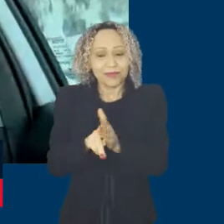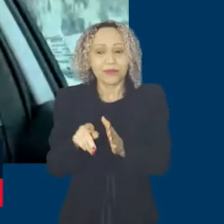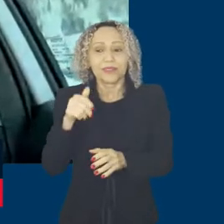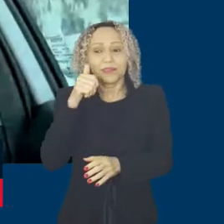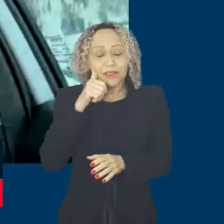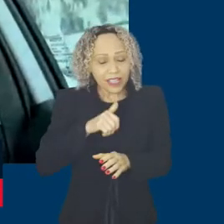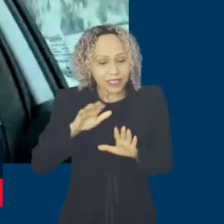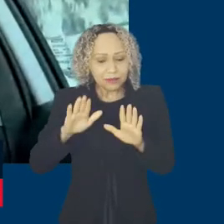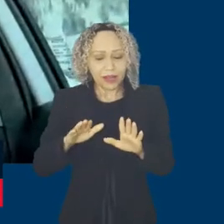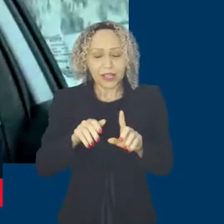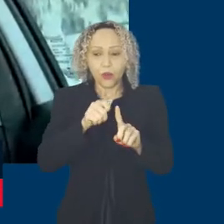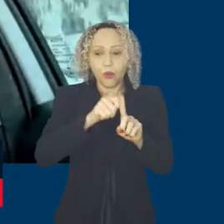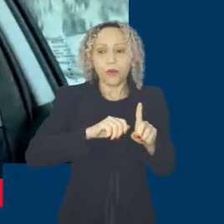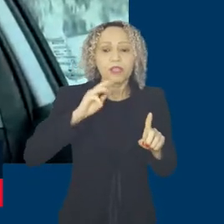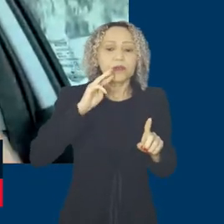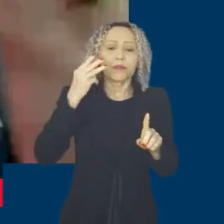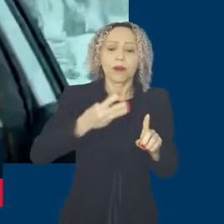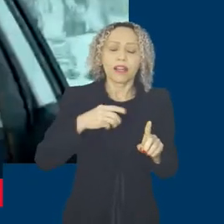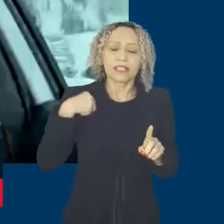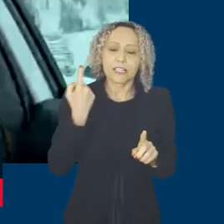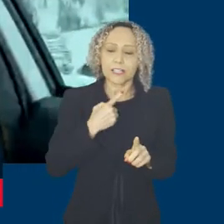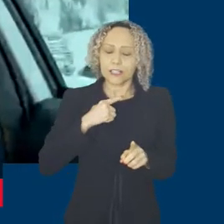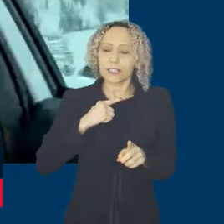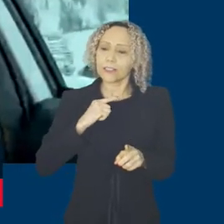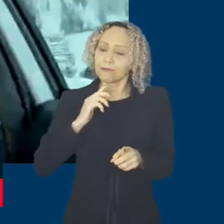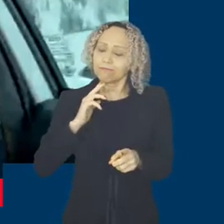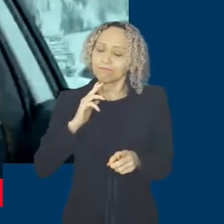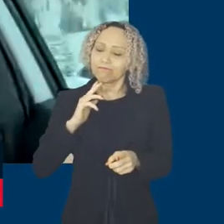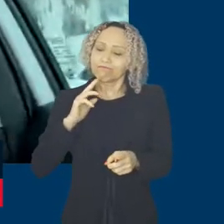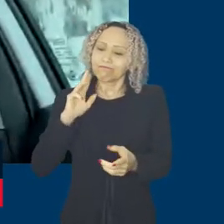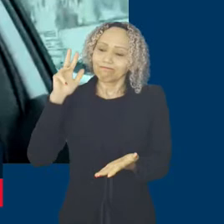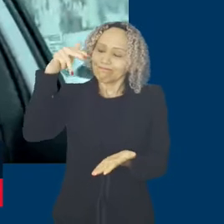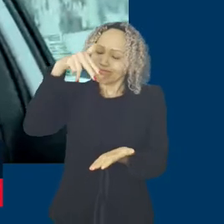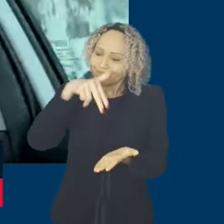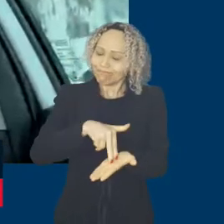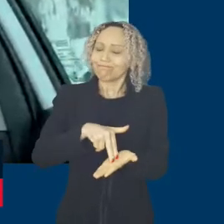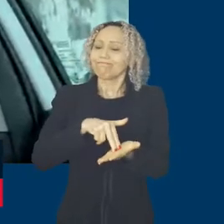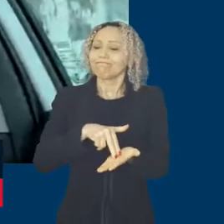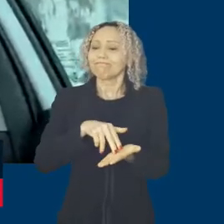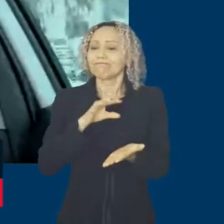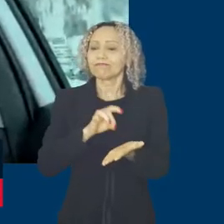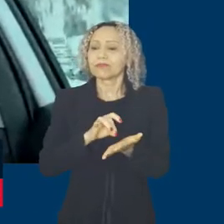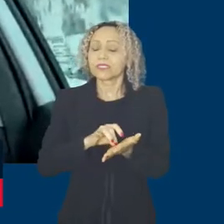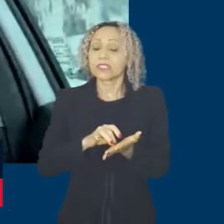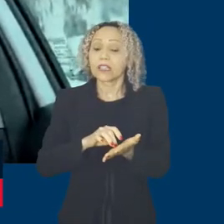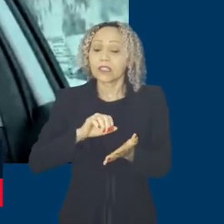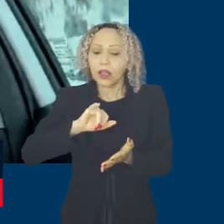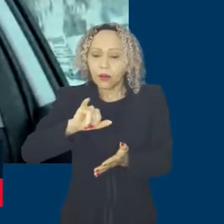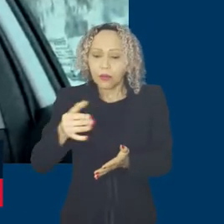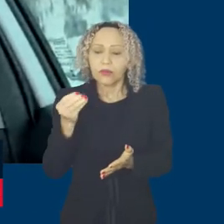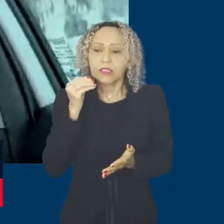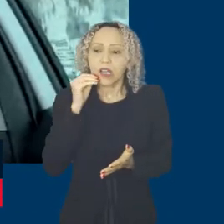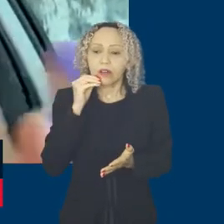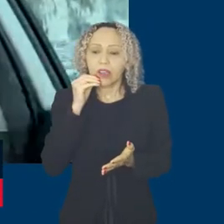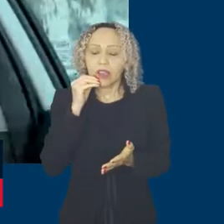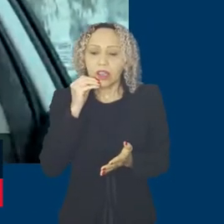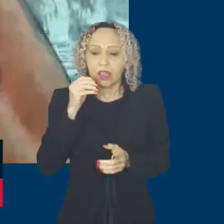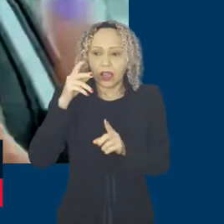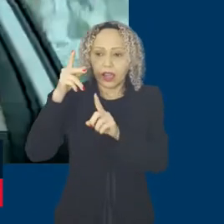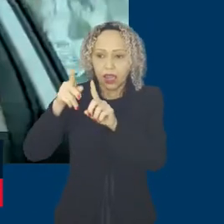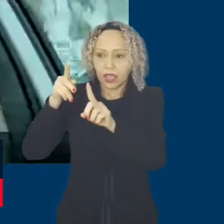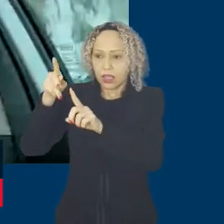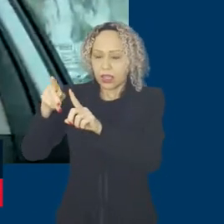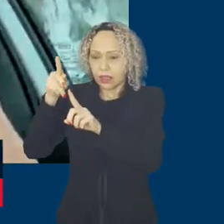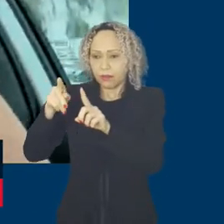e por isso nós queremos fazer um grande encerramento, aproveitando esse encontro das parlamentares, fazer um